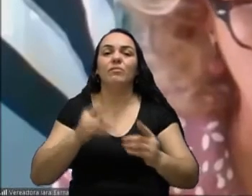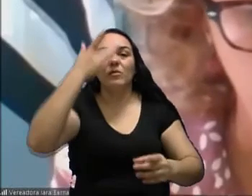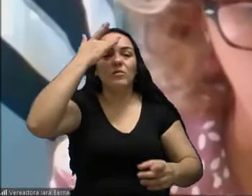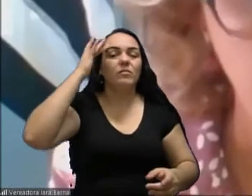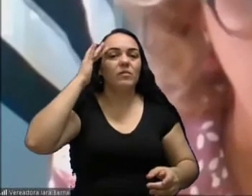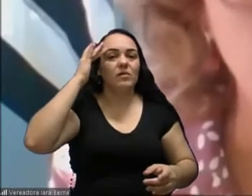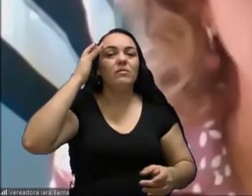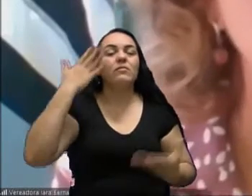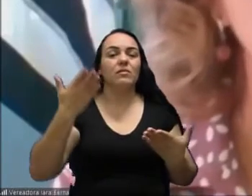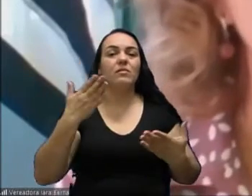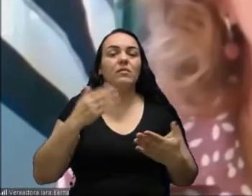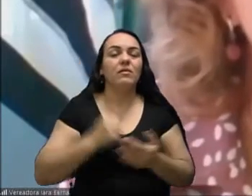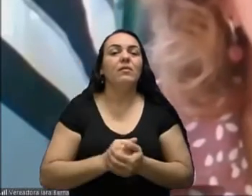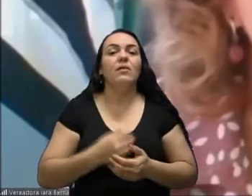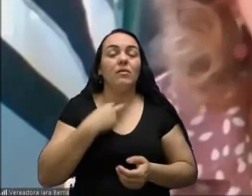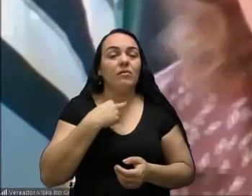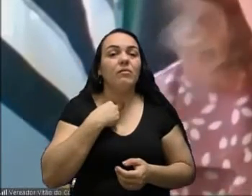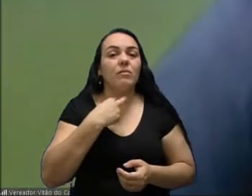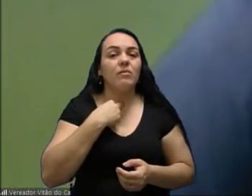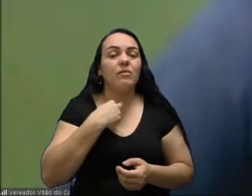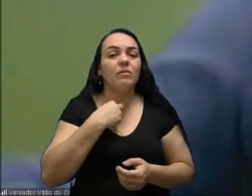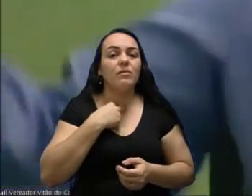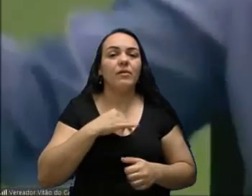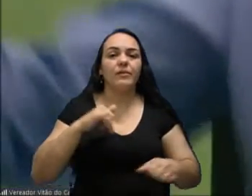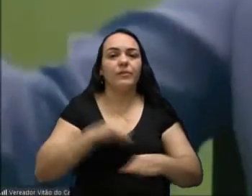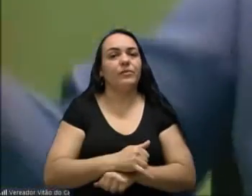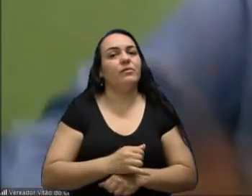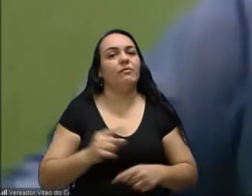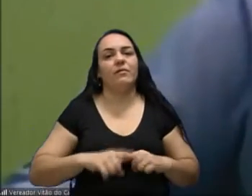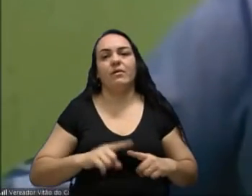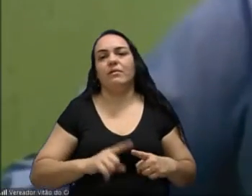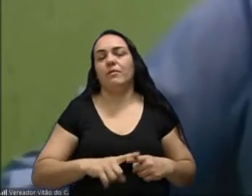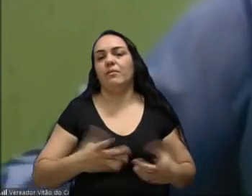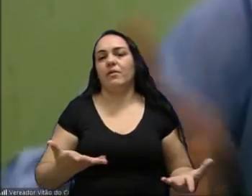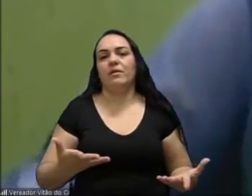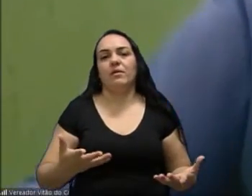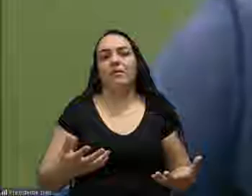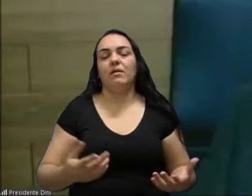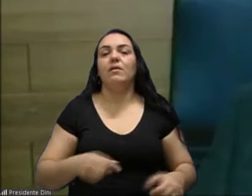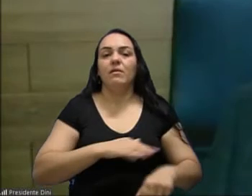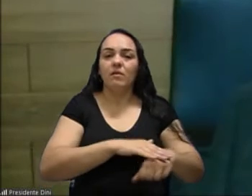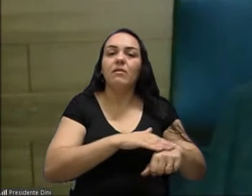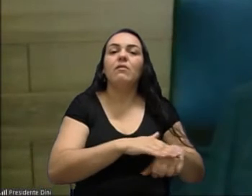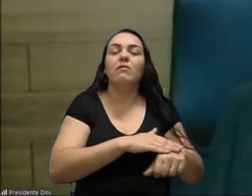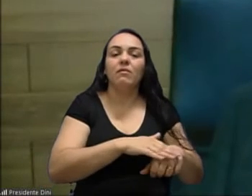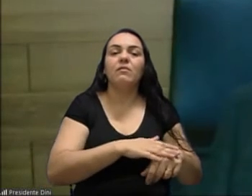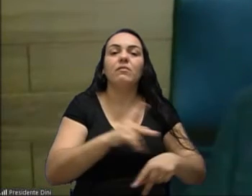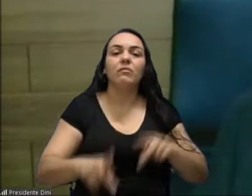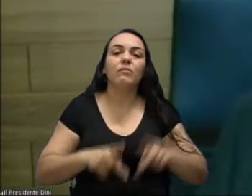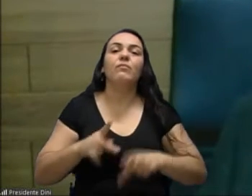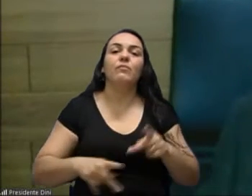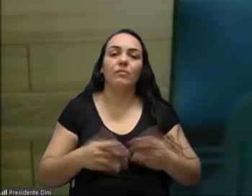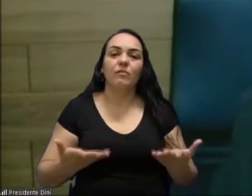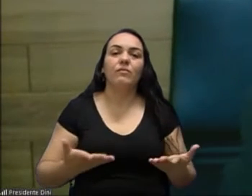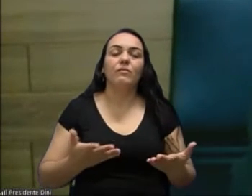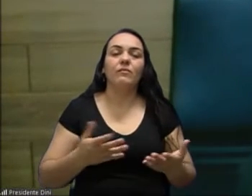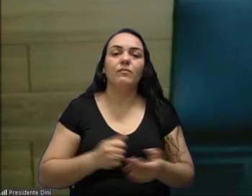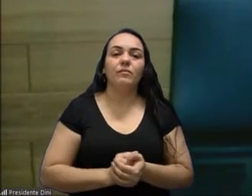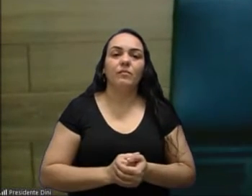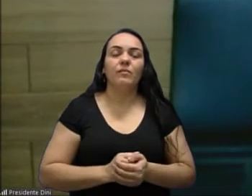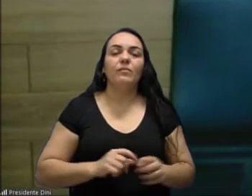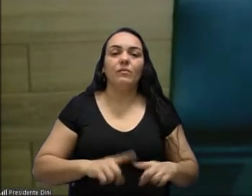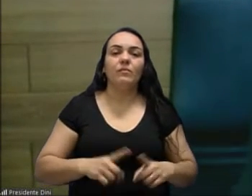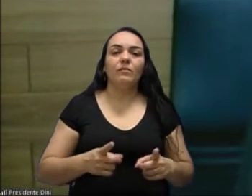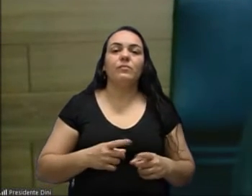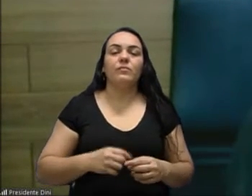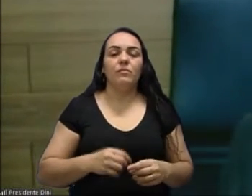que não pode a gente ficar com falta porque não teve como vir antes tá bom mas a questão de ordem a questão de ordem